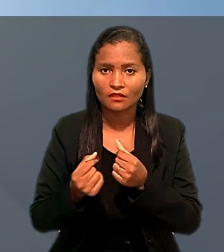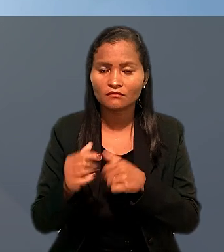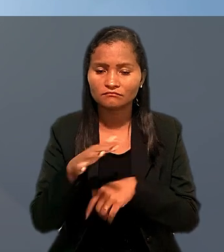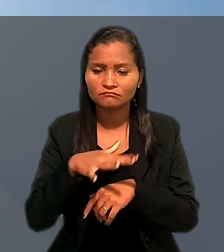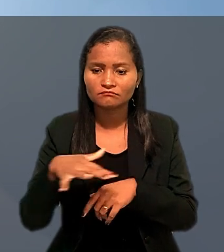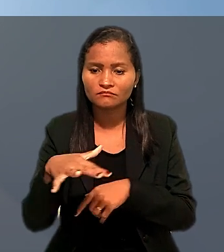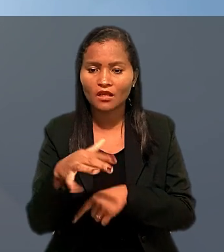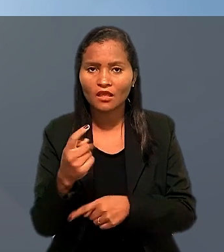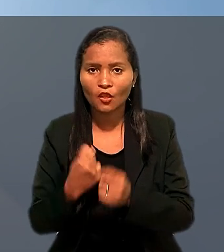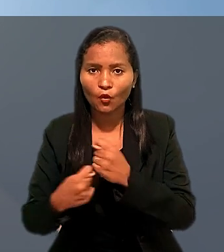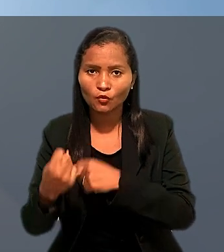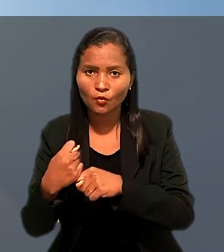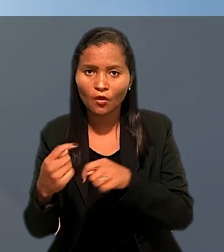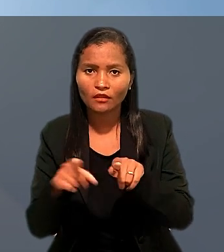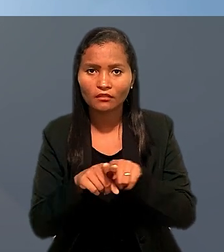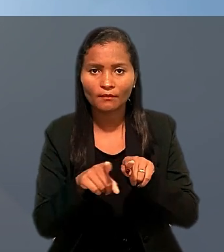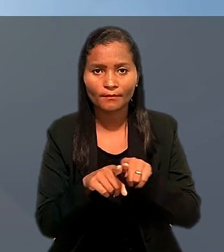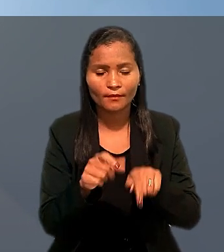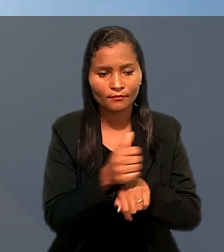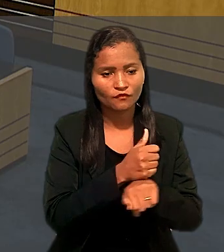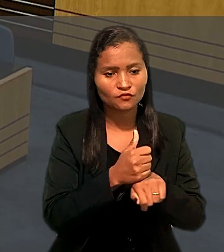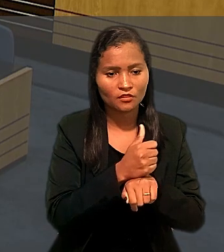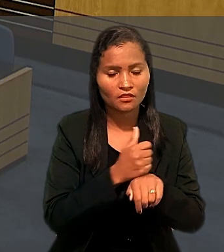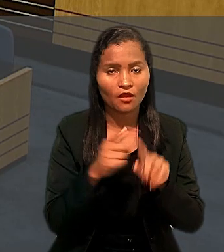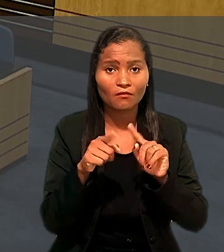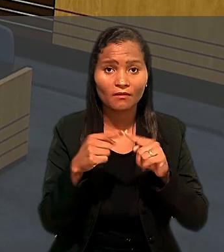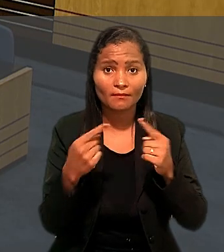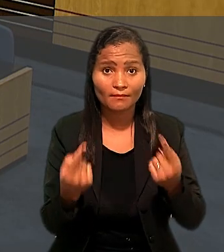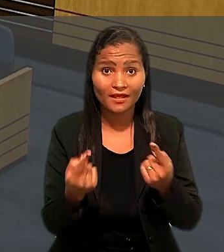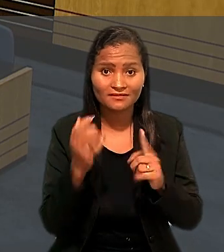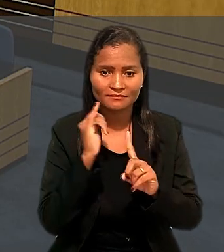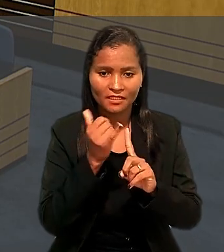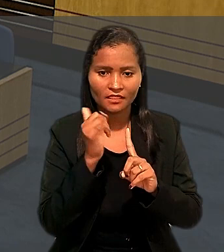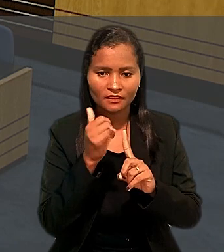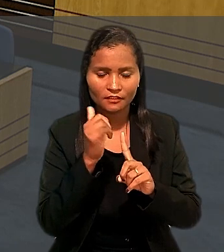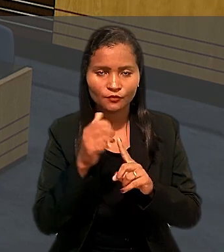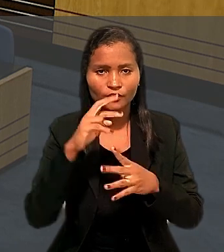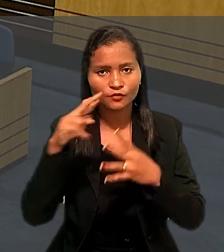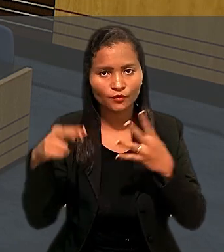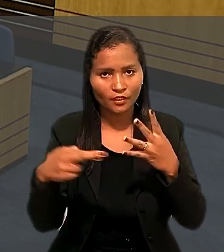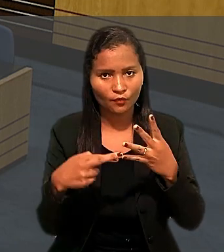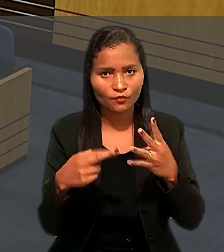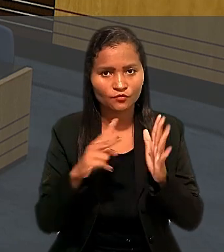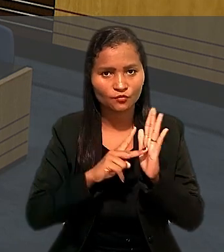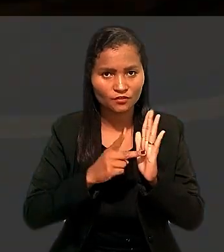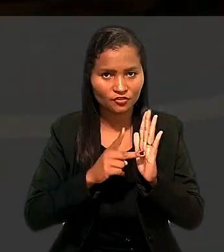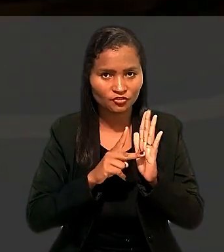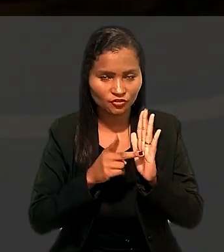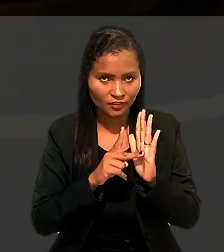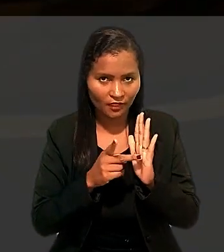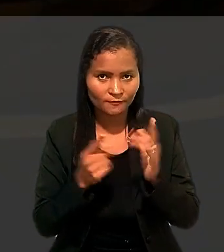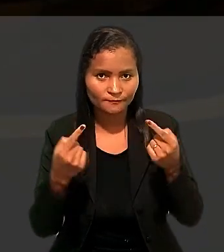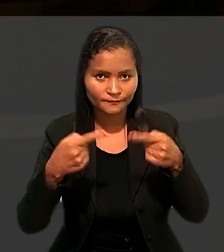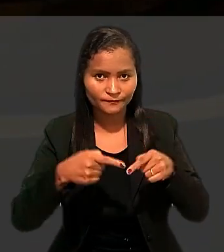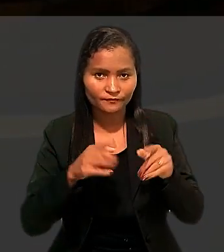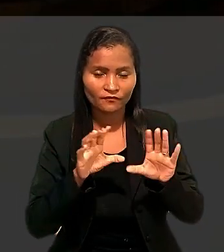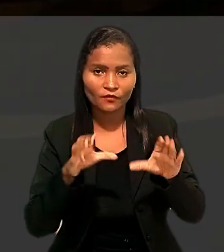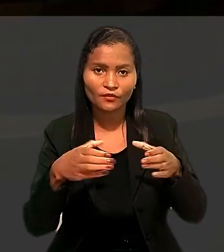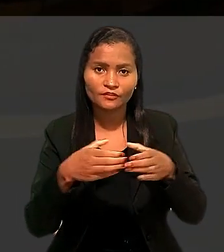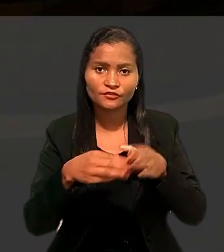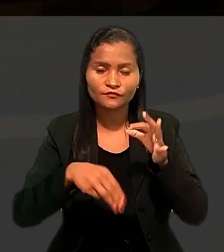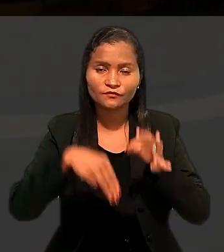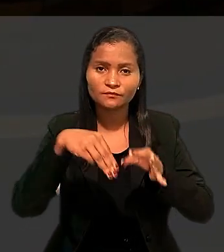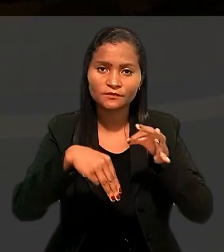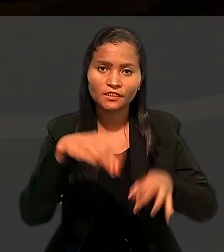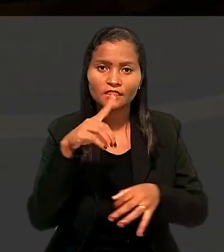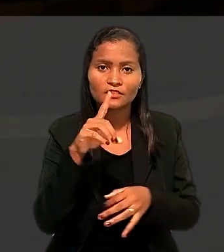os segmentos econômico e profissional. No entanto, para a relatora do recurso do sindicato na Seção de Dissídios